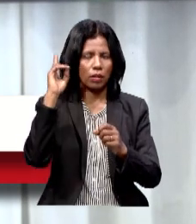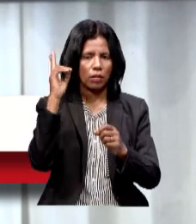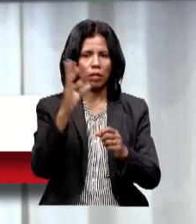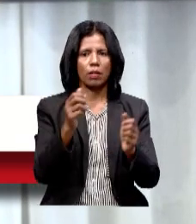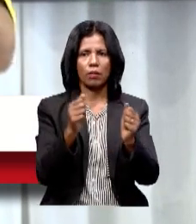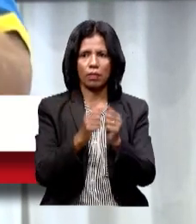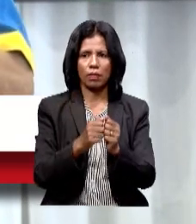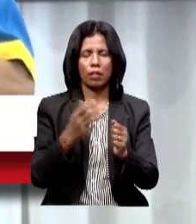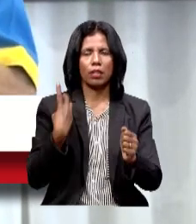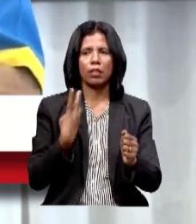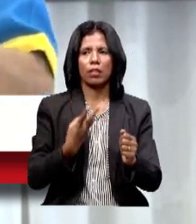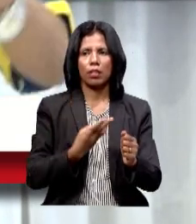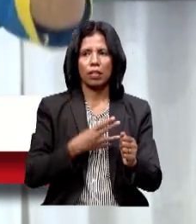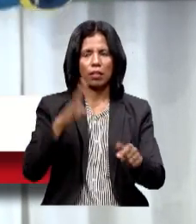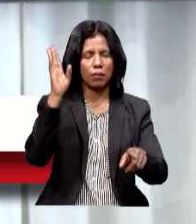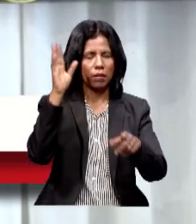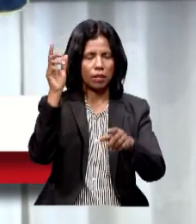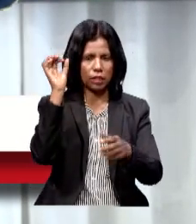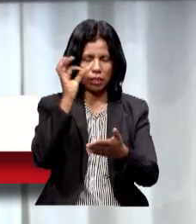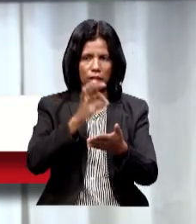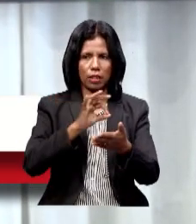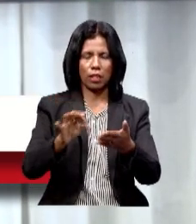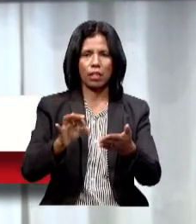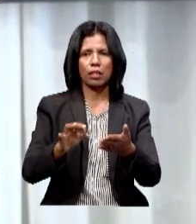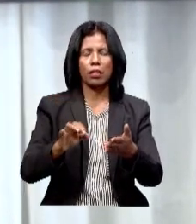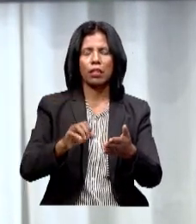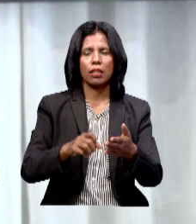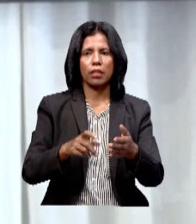Rússia e Tremão, secretário-geral, Rússia,